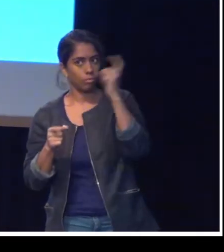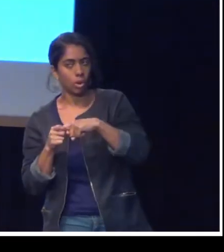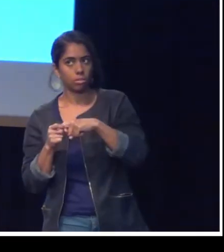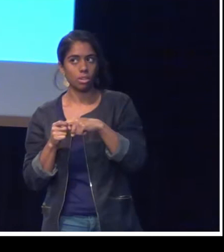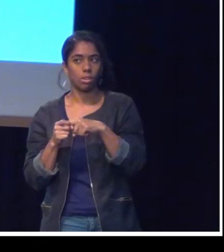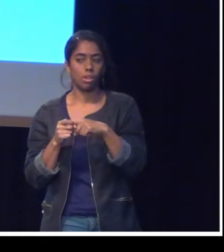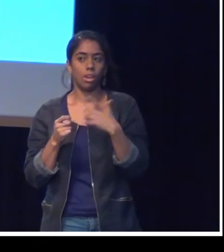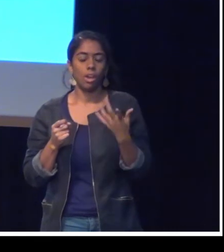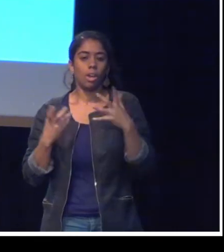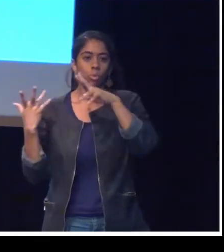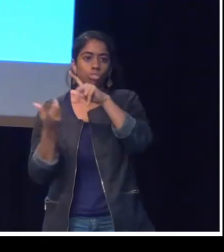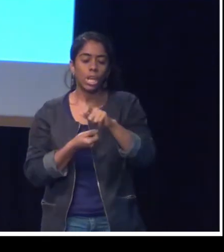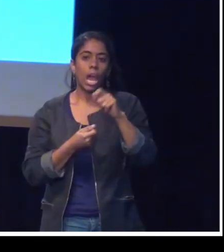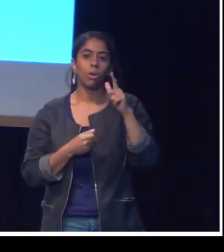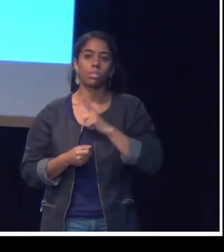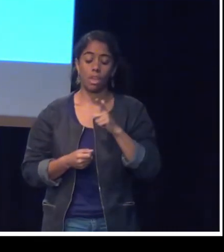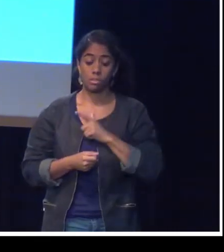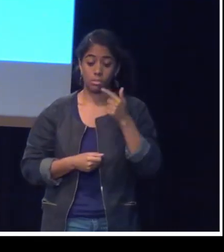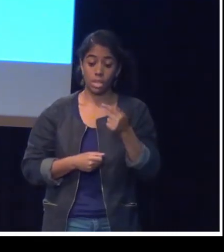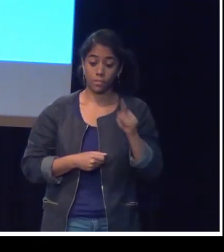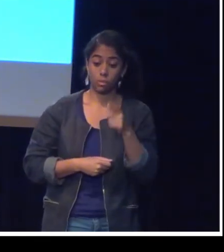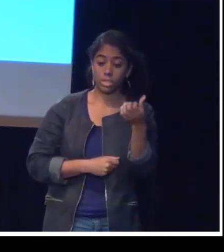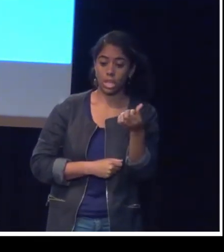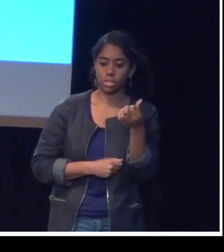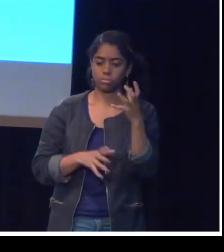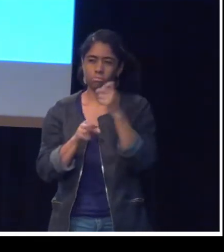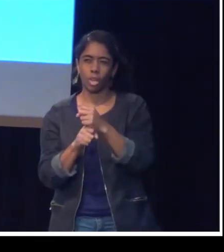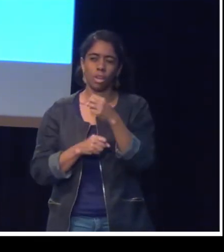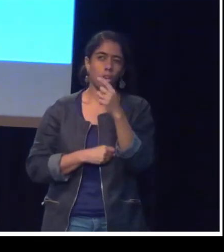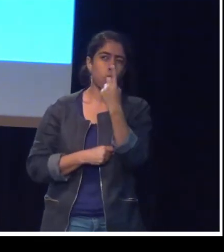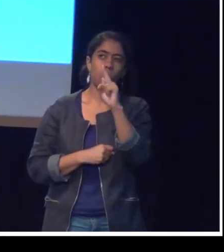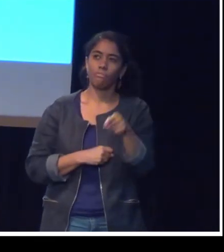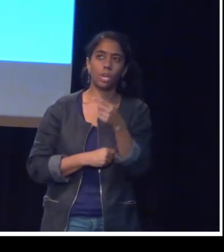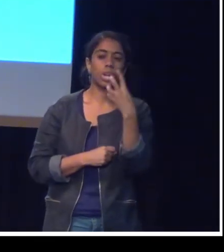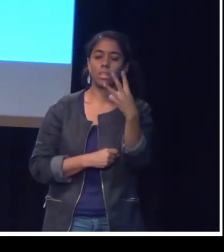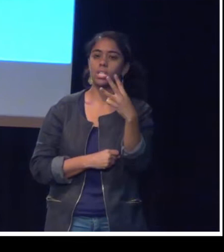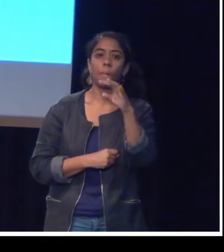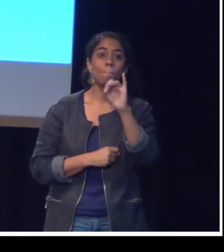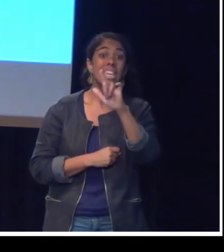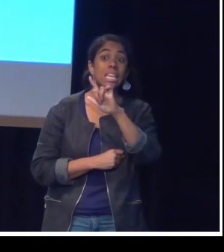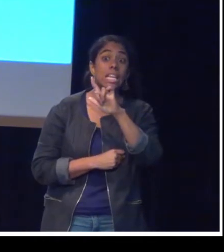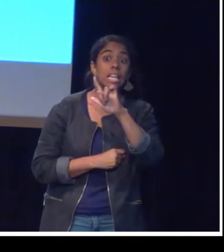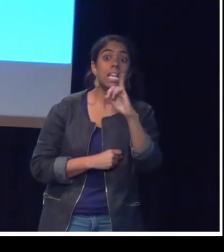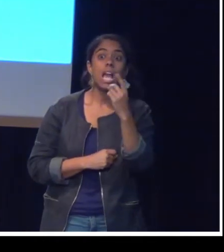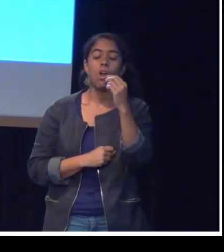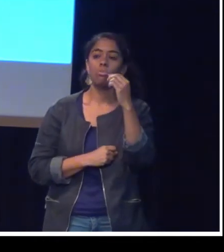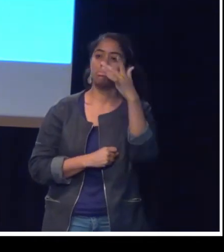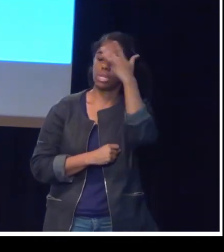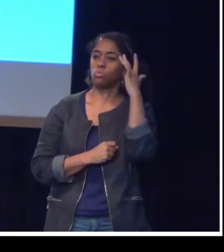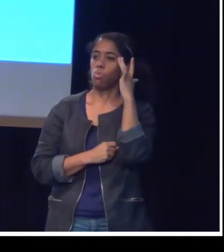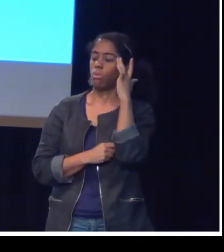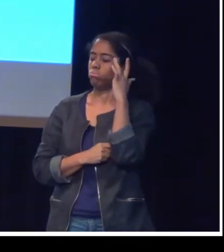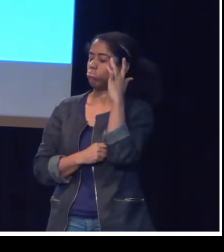7,6 bilhões, então 1% daria 1,3 bilhão de pessoas. E aí,